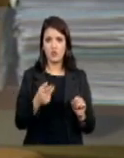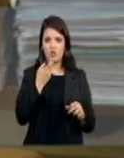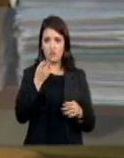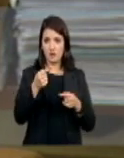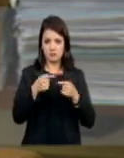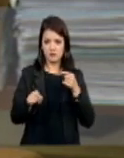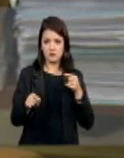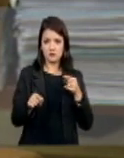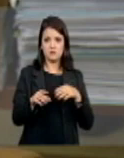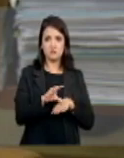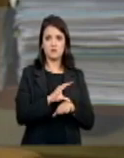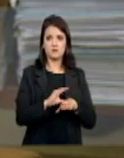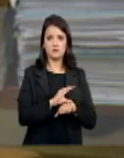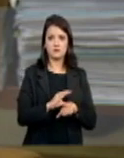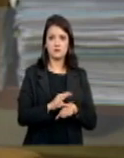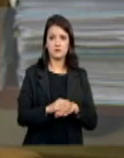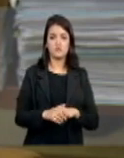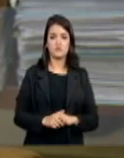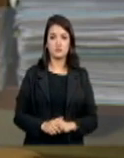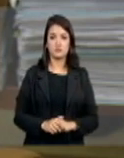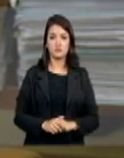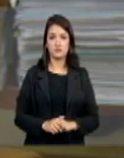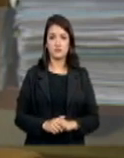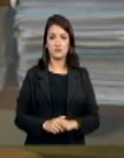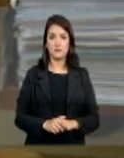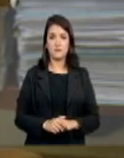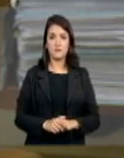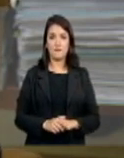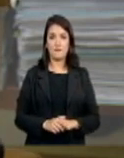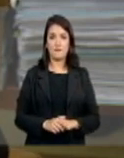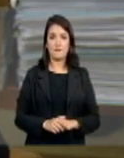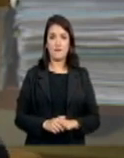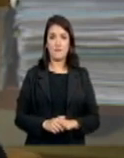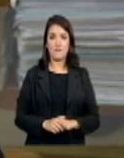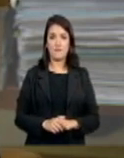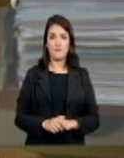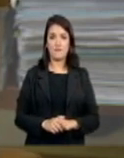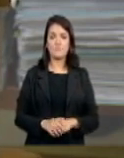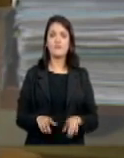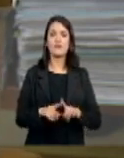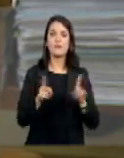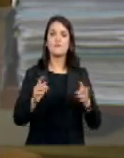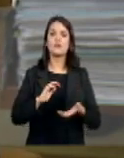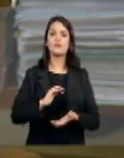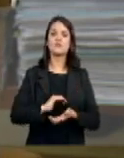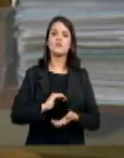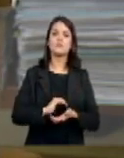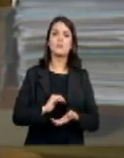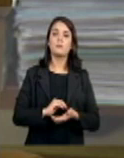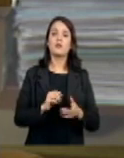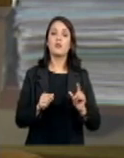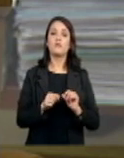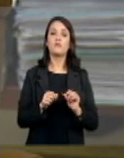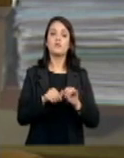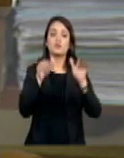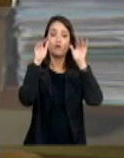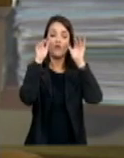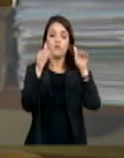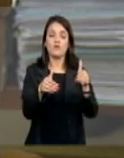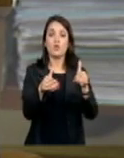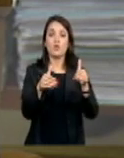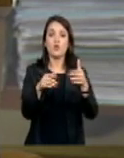que foi então reduzida é mas o supremo analisou essa questão unicamente sob a égide do artigo 129 inciso